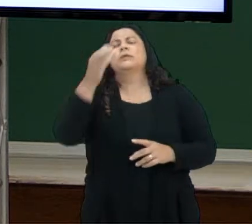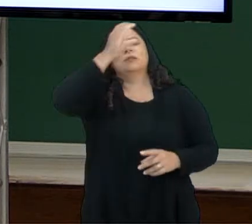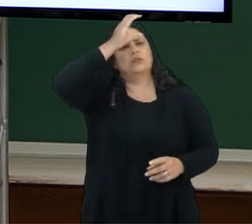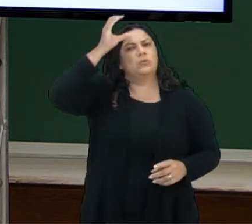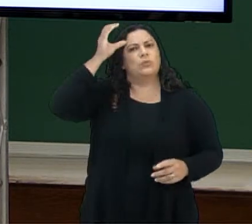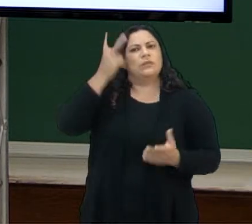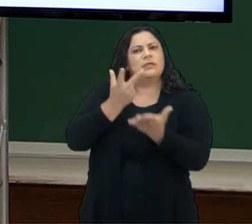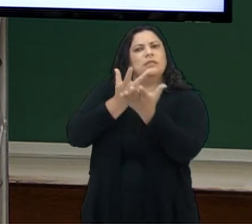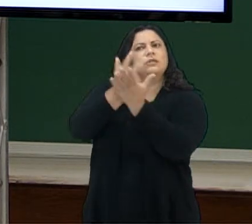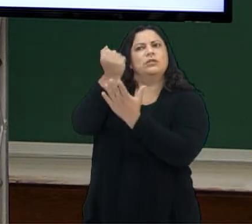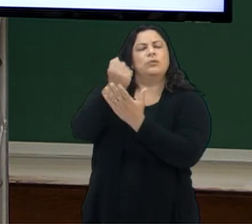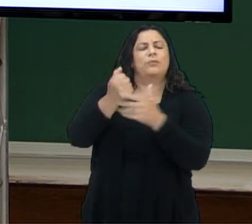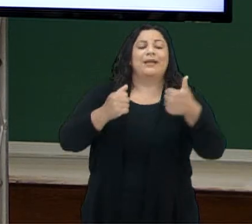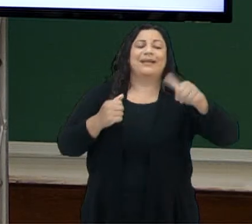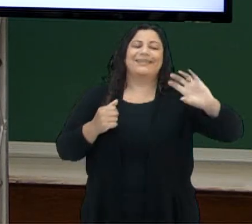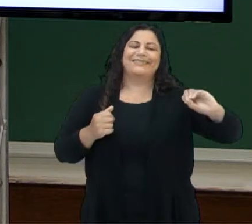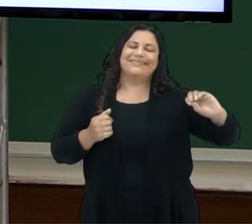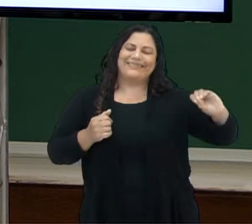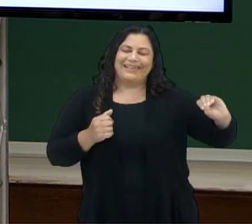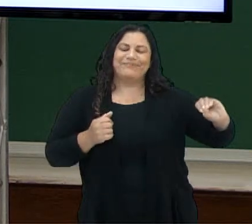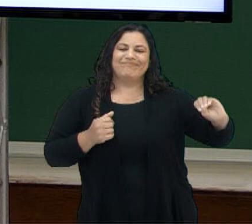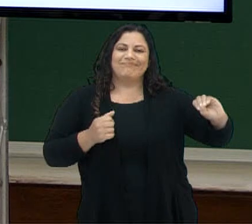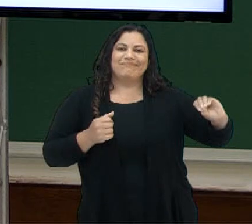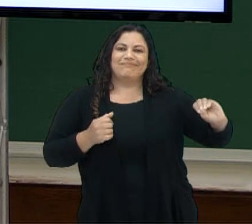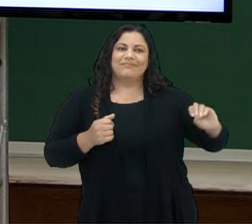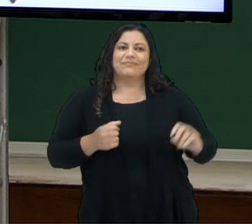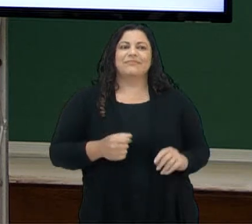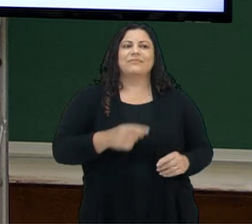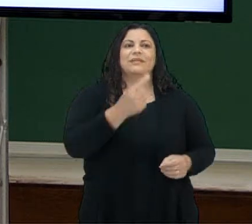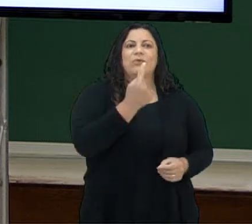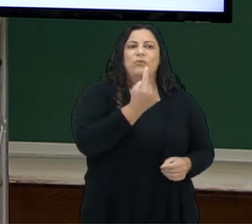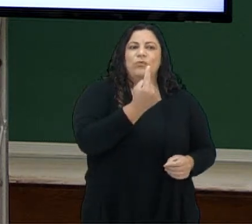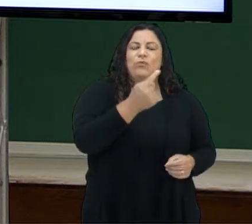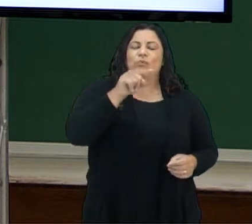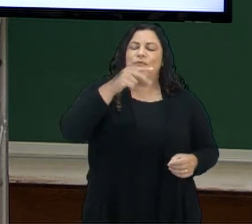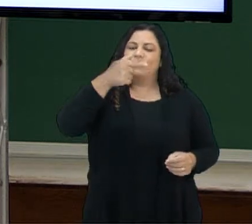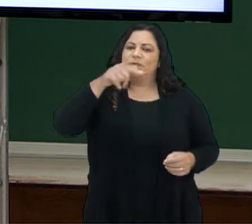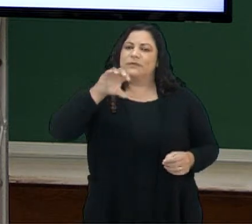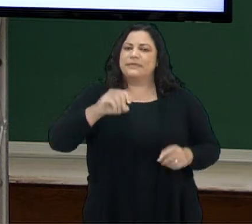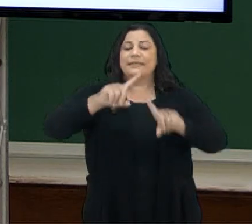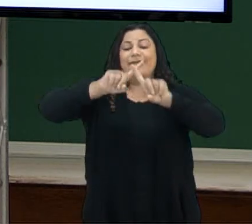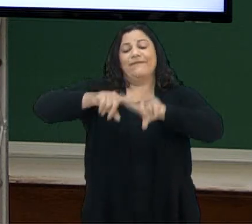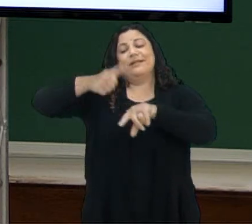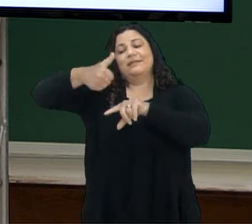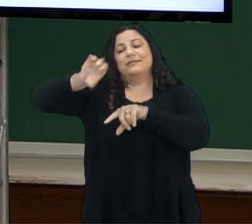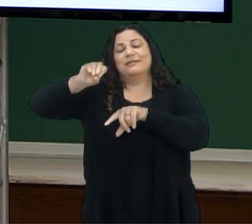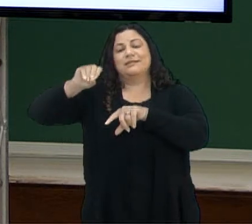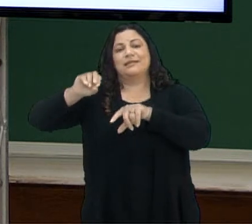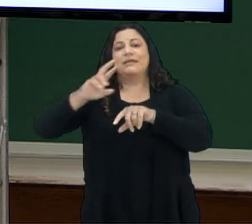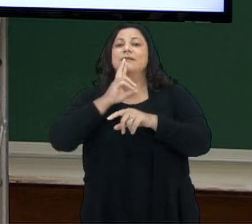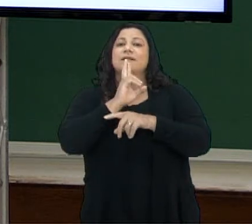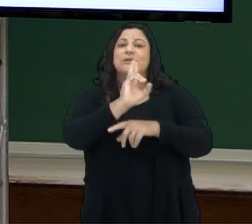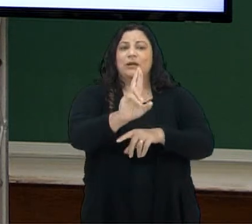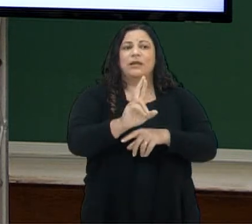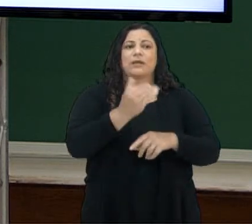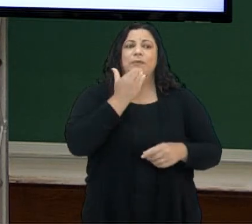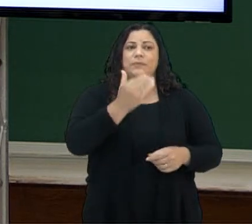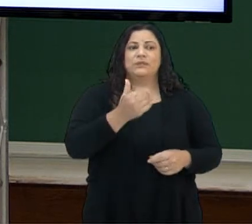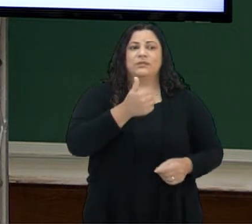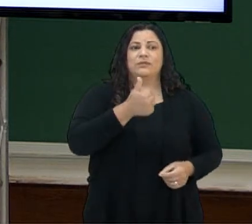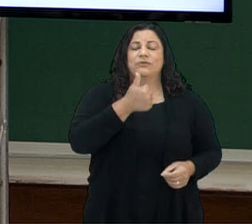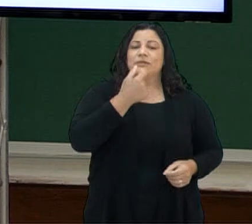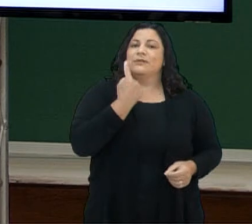O cliente quer 100 unidades. Então, eu vou fazer 1,70 vezes 100, que me dá um total de R$ 170 no pedido.